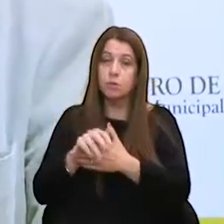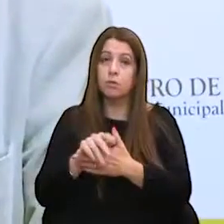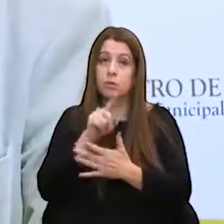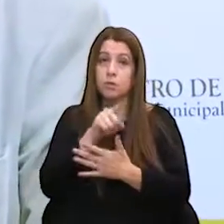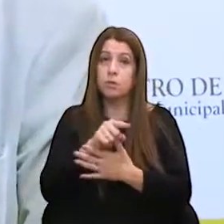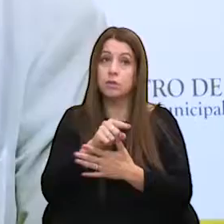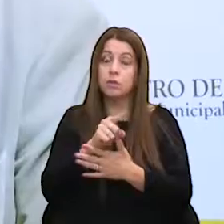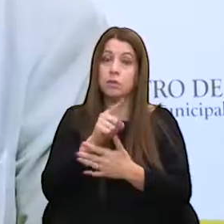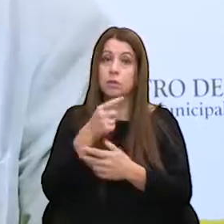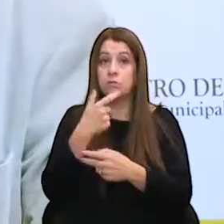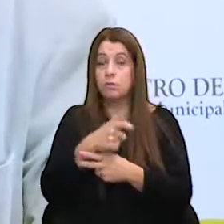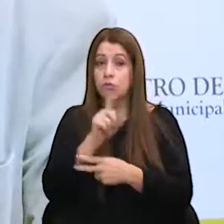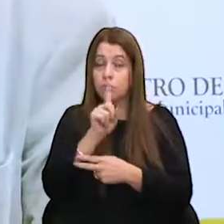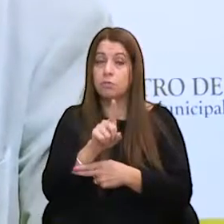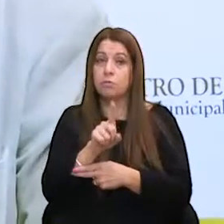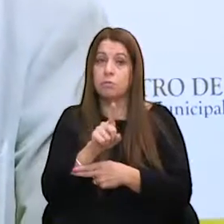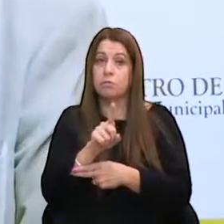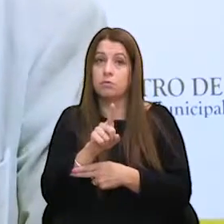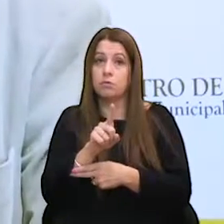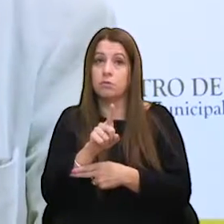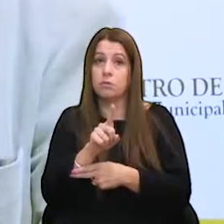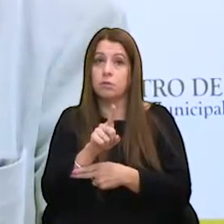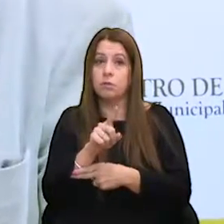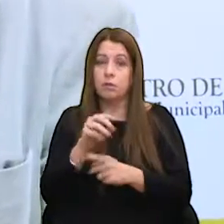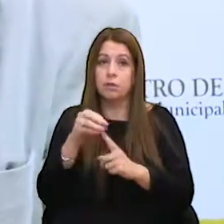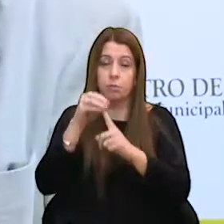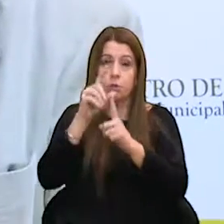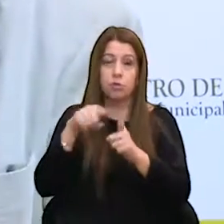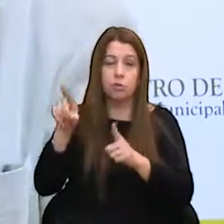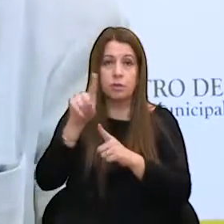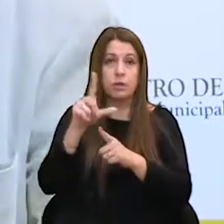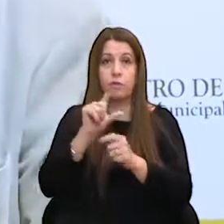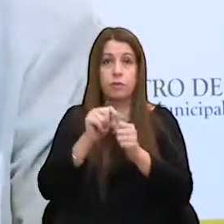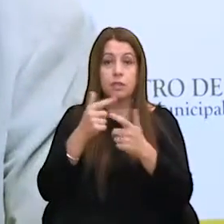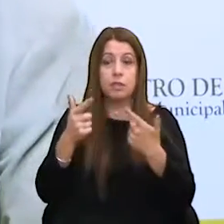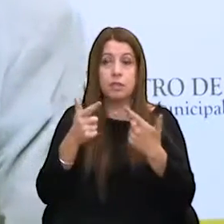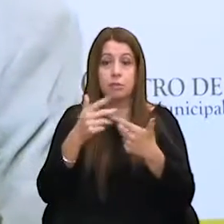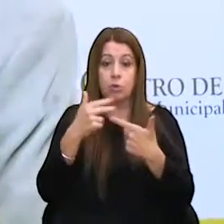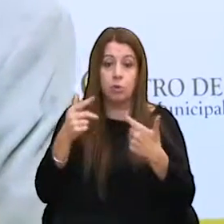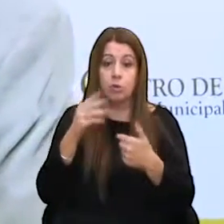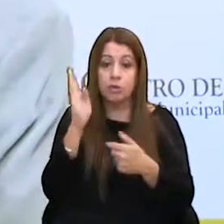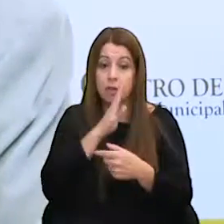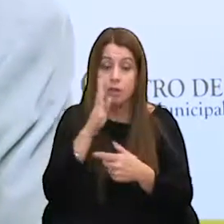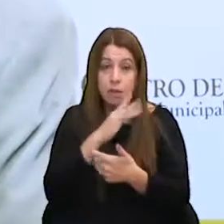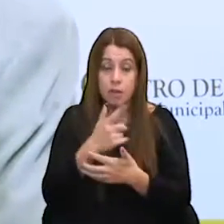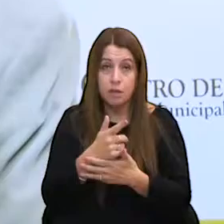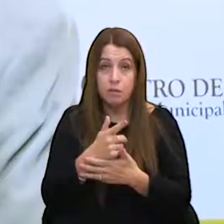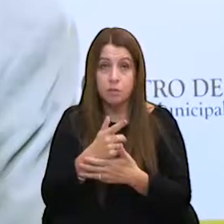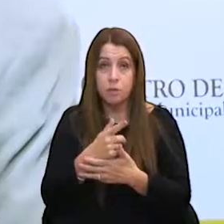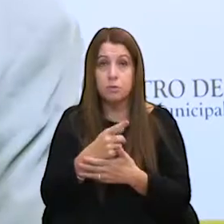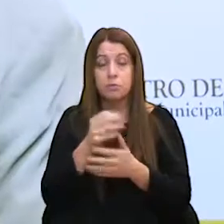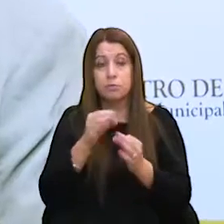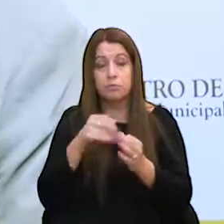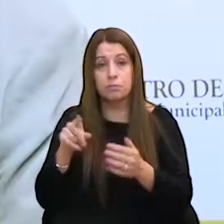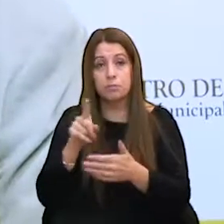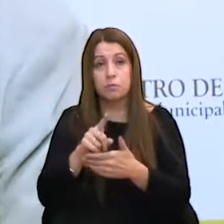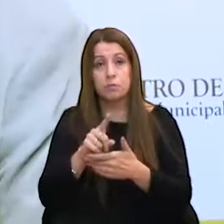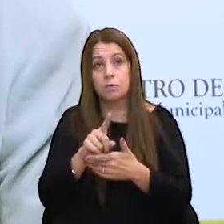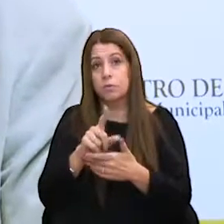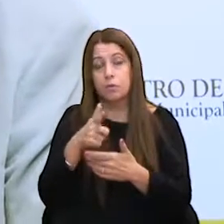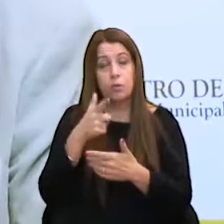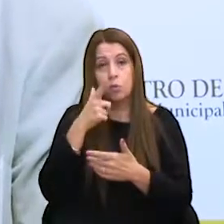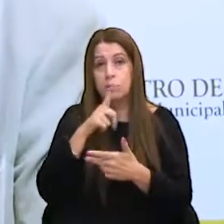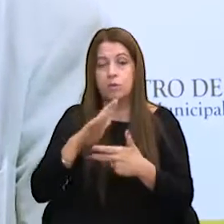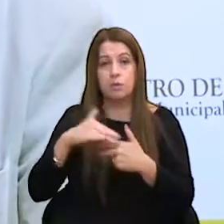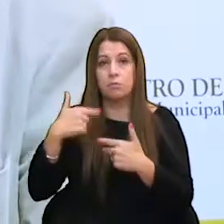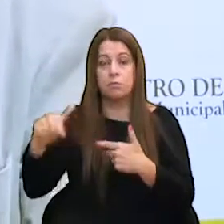e achamos que, se as autoridades não tomarem umas providências de imediato, certamente não conseguirão